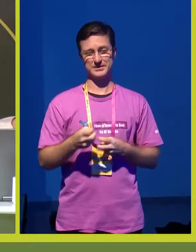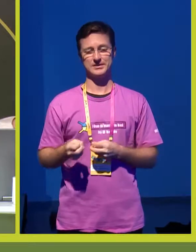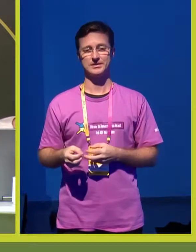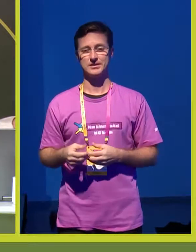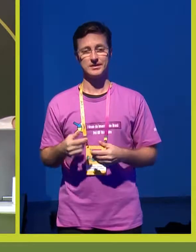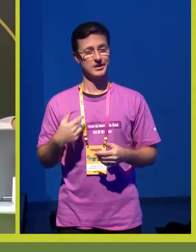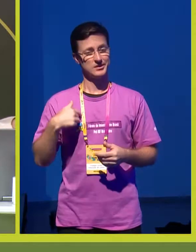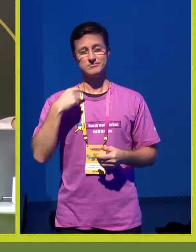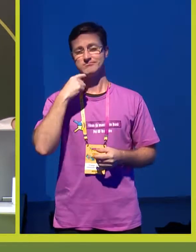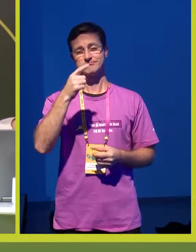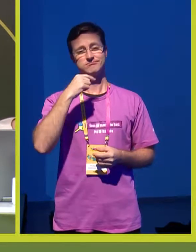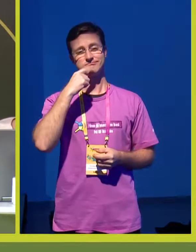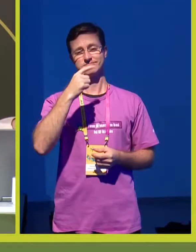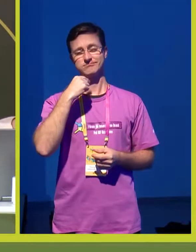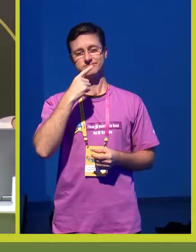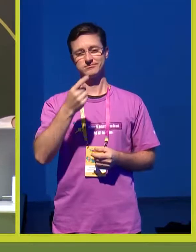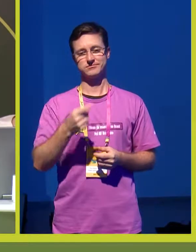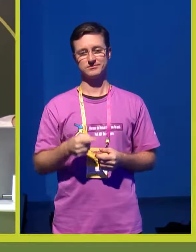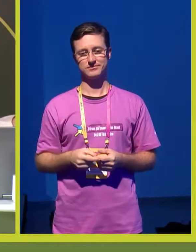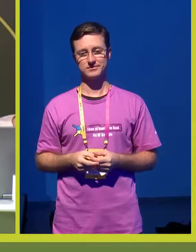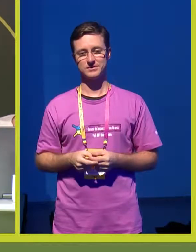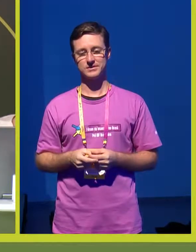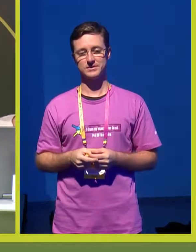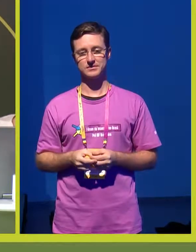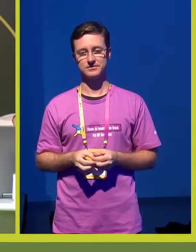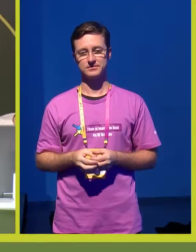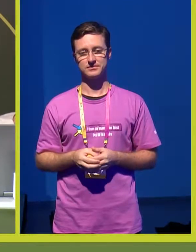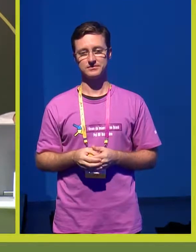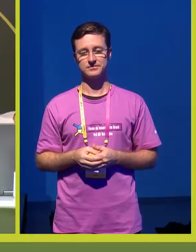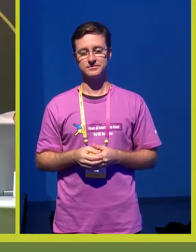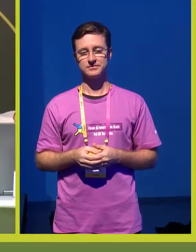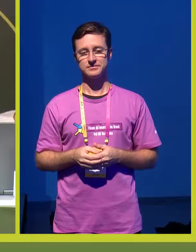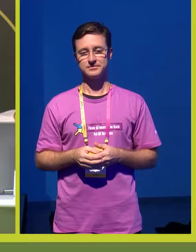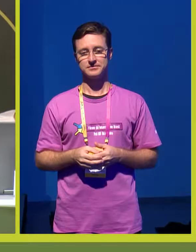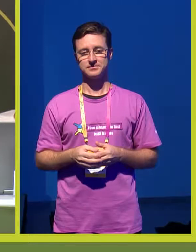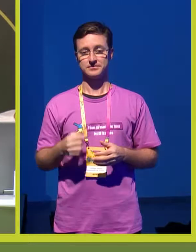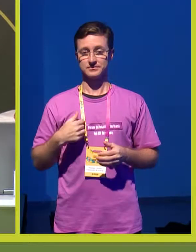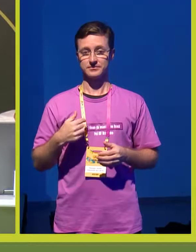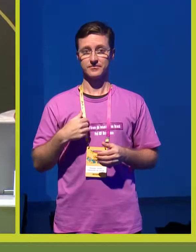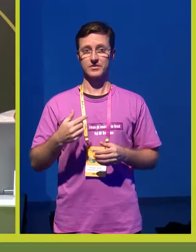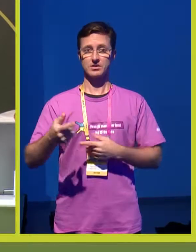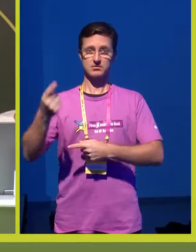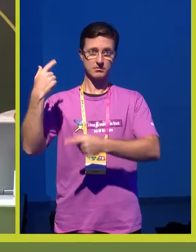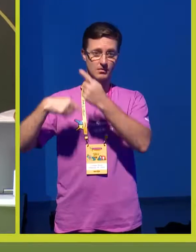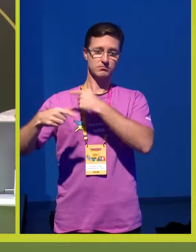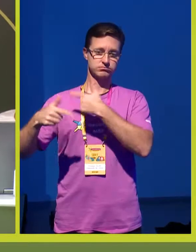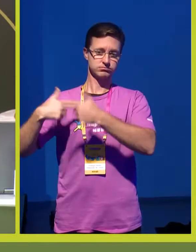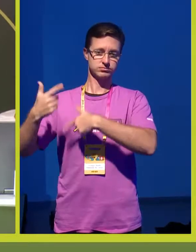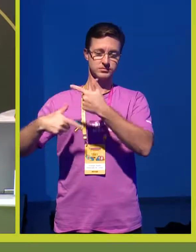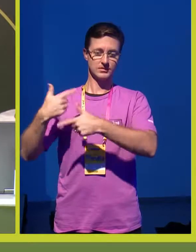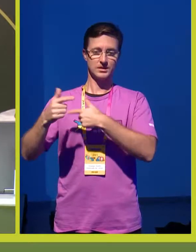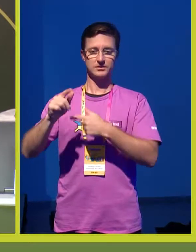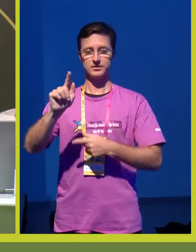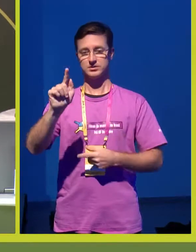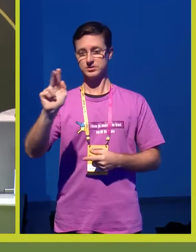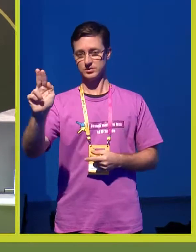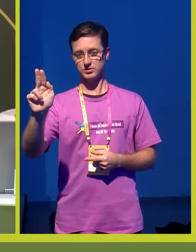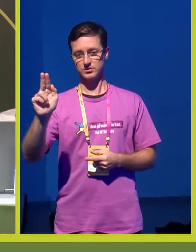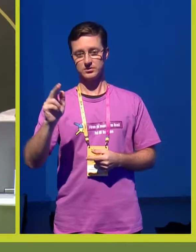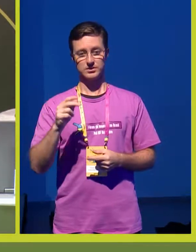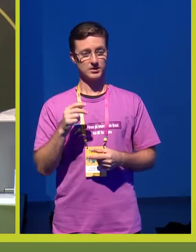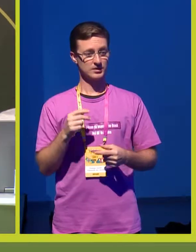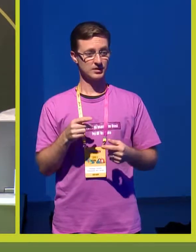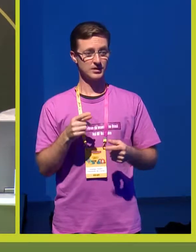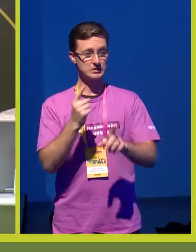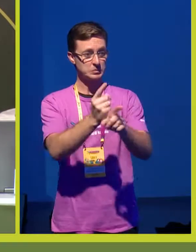que precedeu o meu concurso para o MPF, eu atuava na AGU, no primeiro concurso da AGU, e nós não